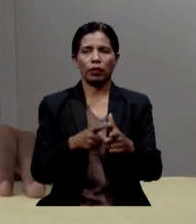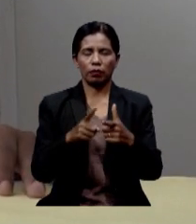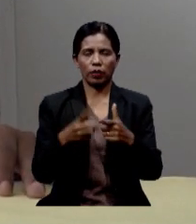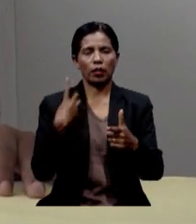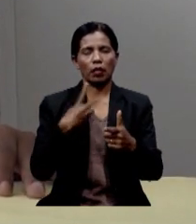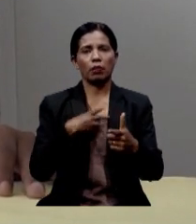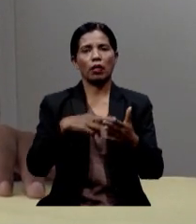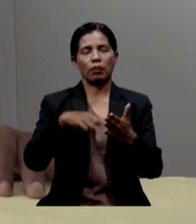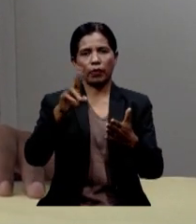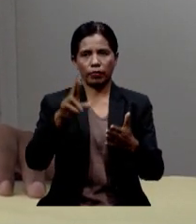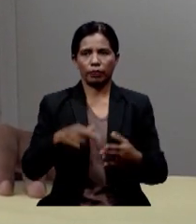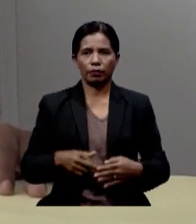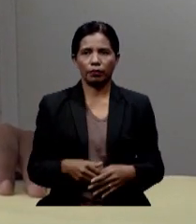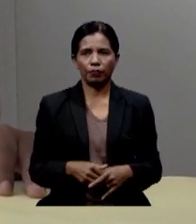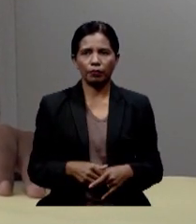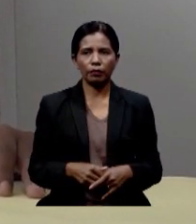minha prova.